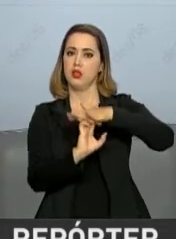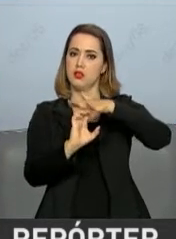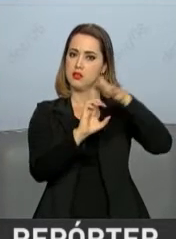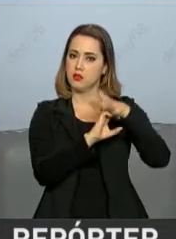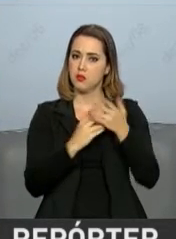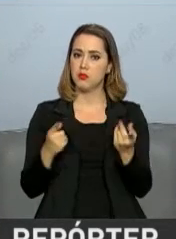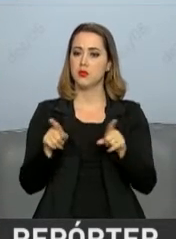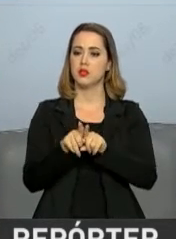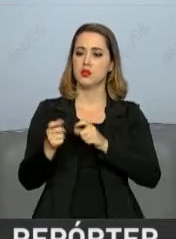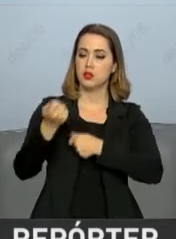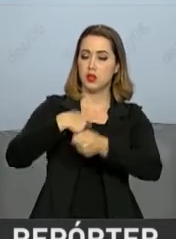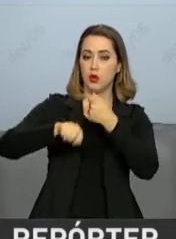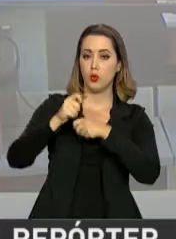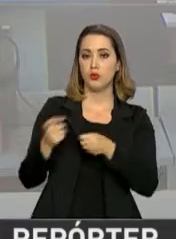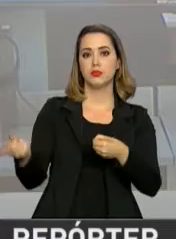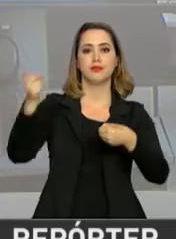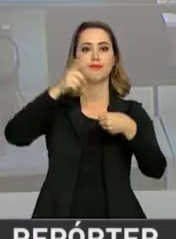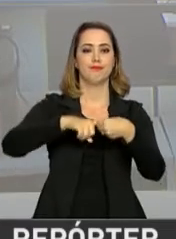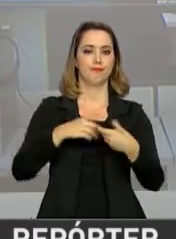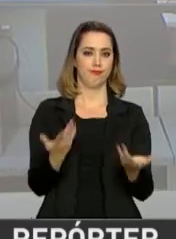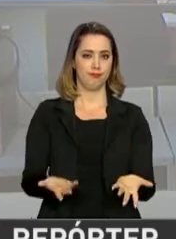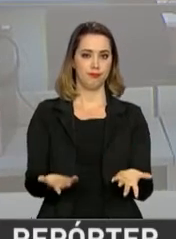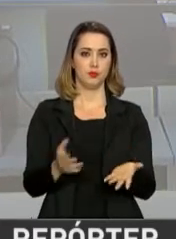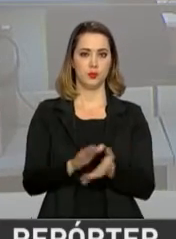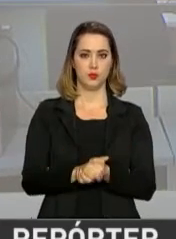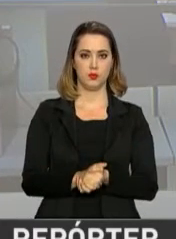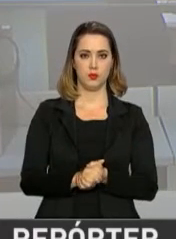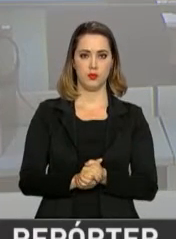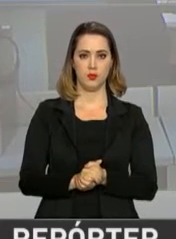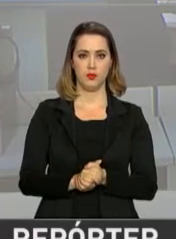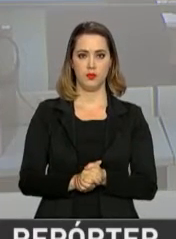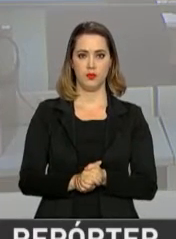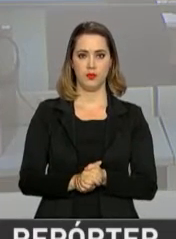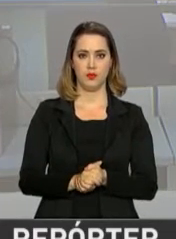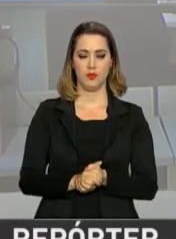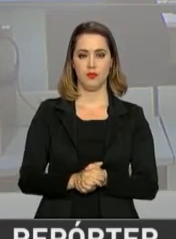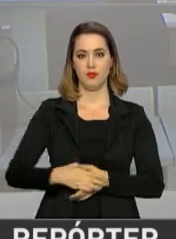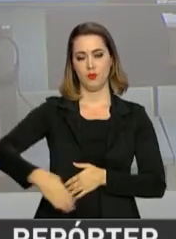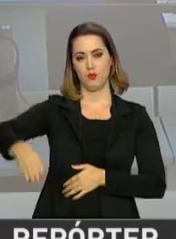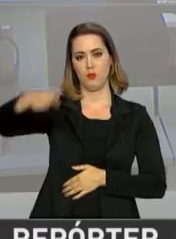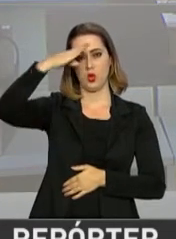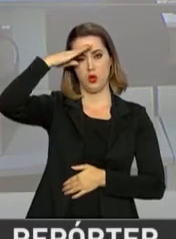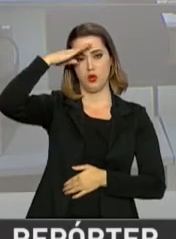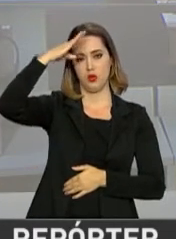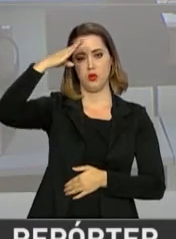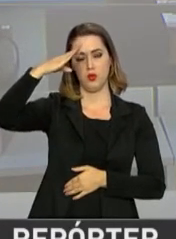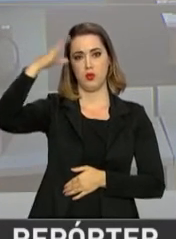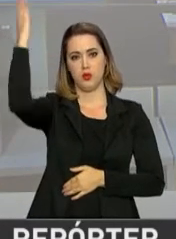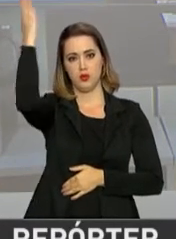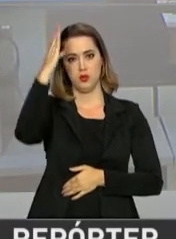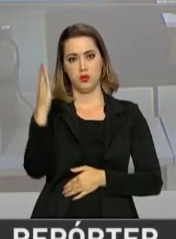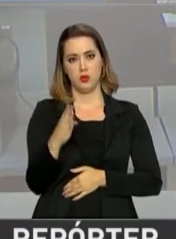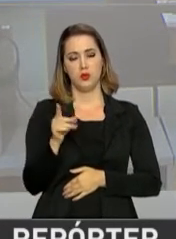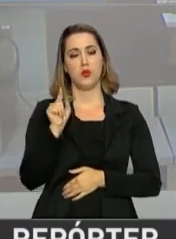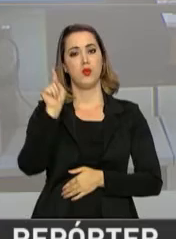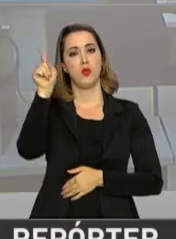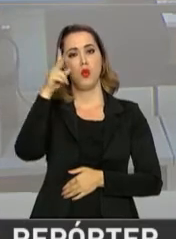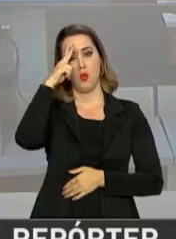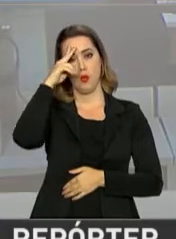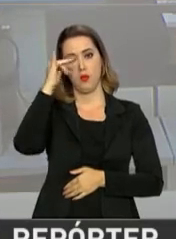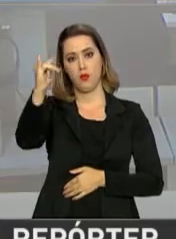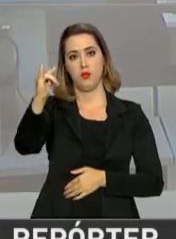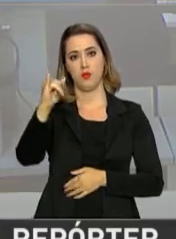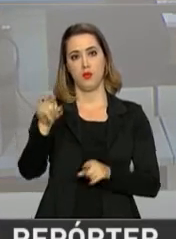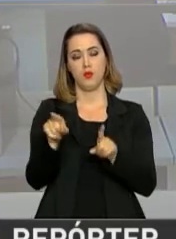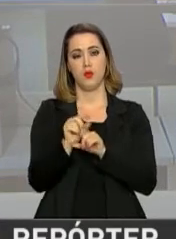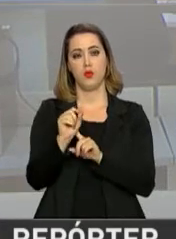economia é retoma as próprias as tuas tropas brasileiras na missão de paz do haiti em missão